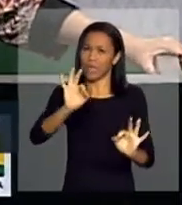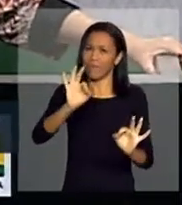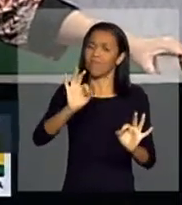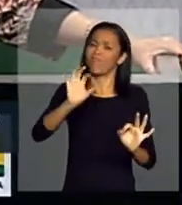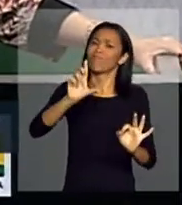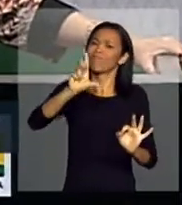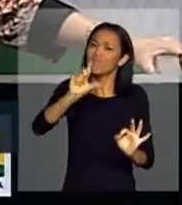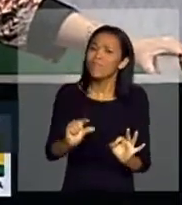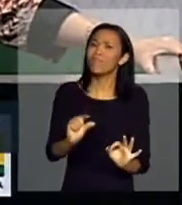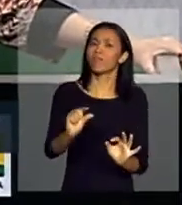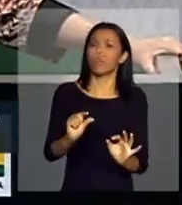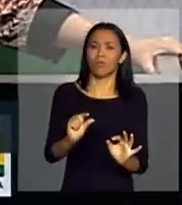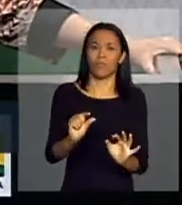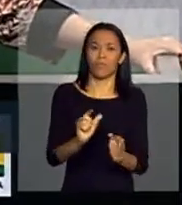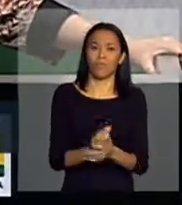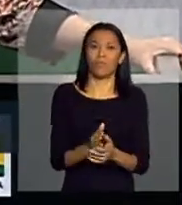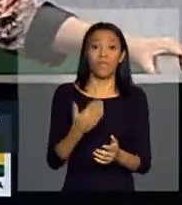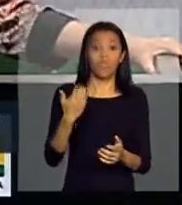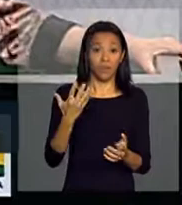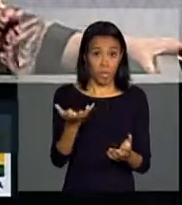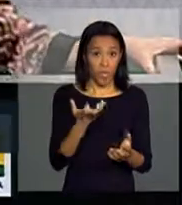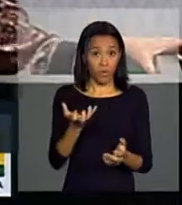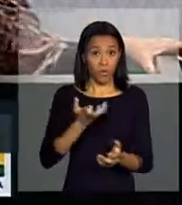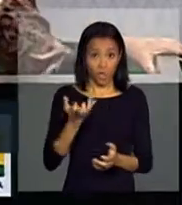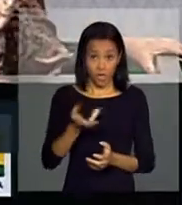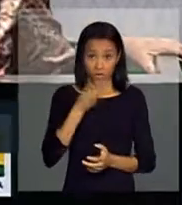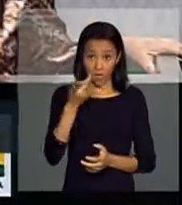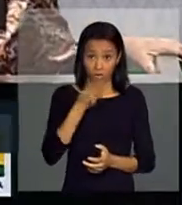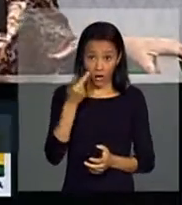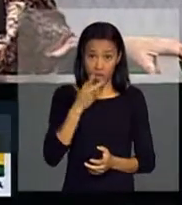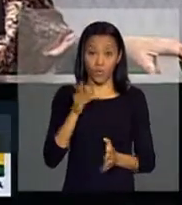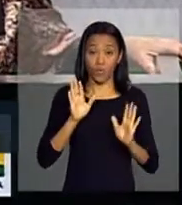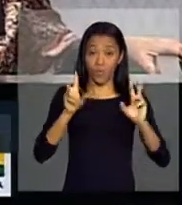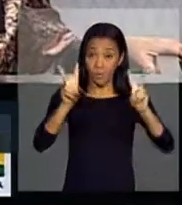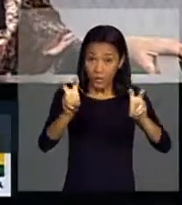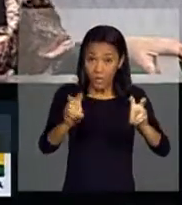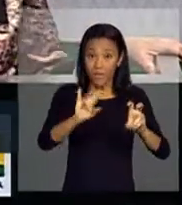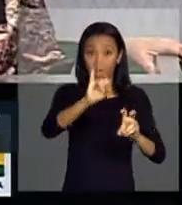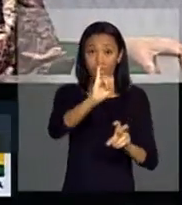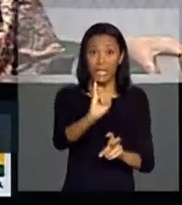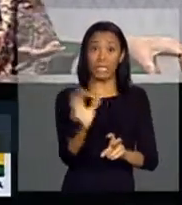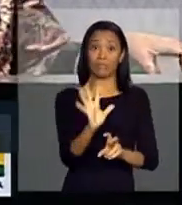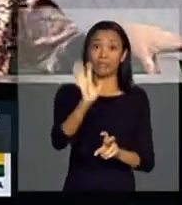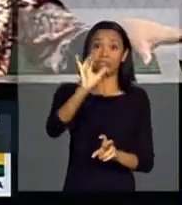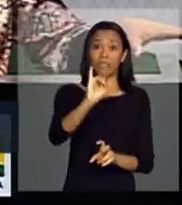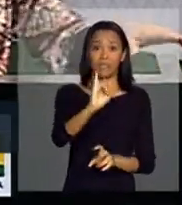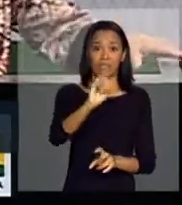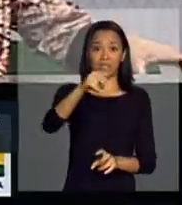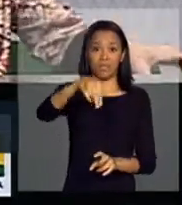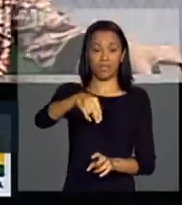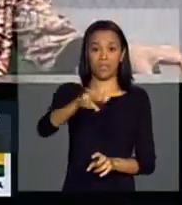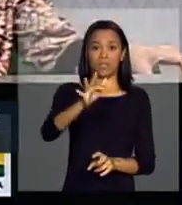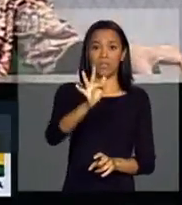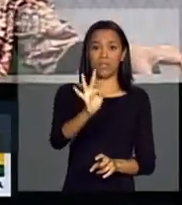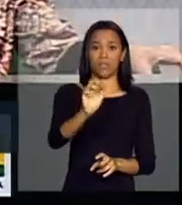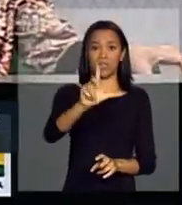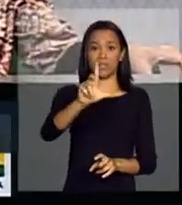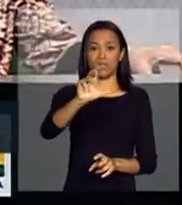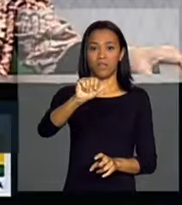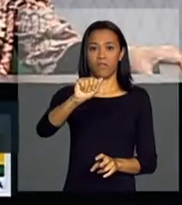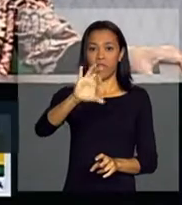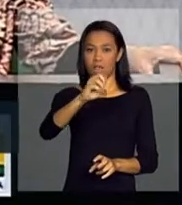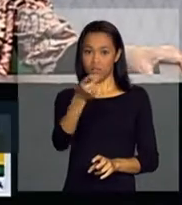e eu quero adentrar pela questão da inflação e dizia a vocês que a inflação foi